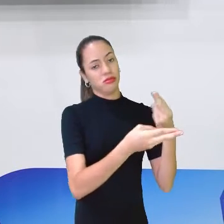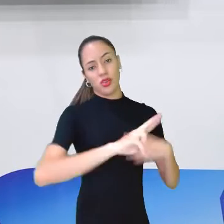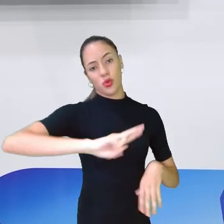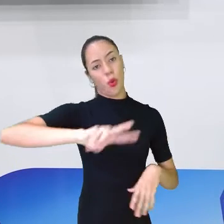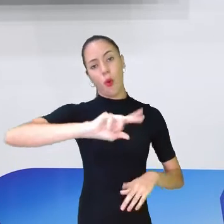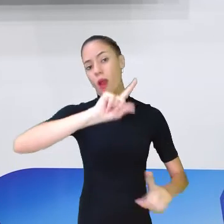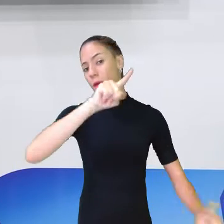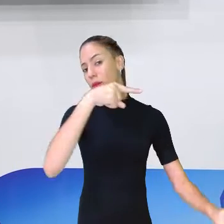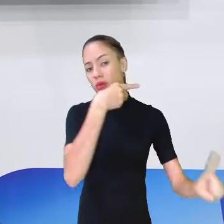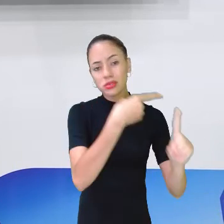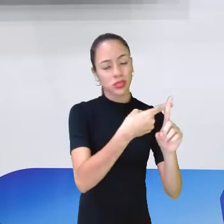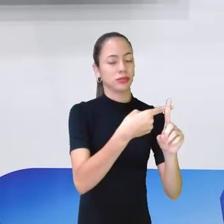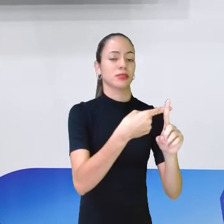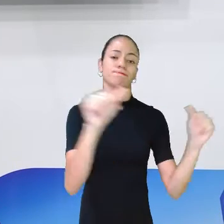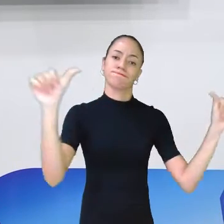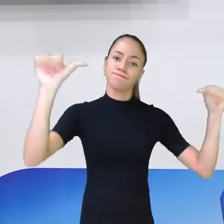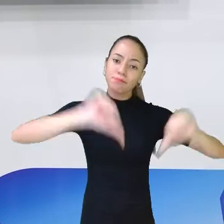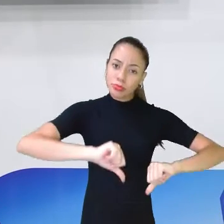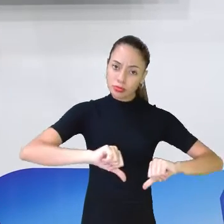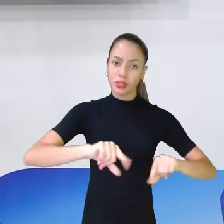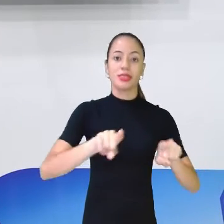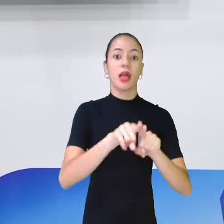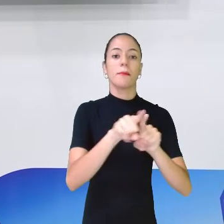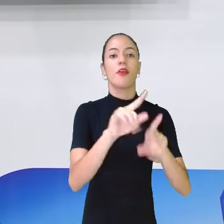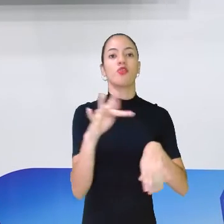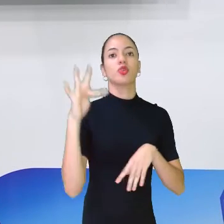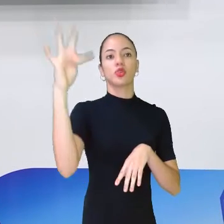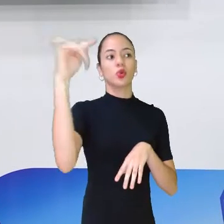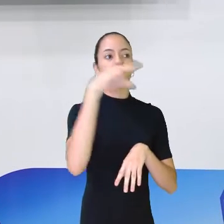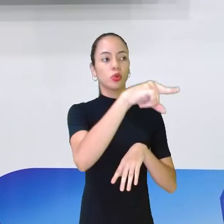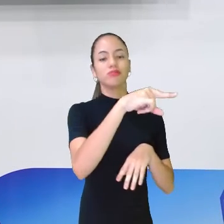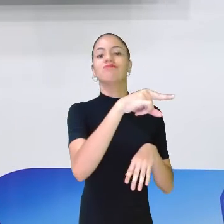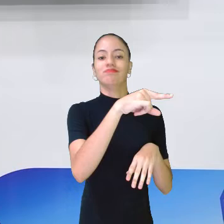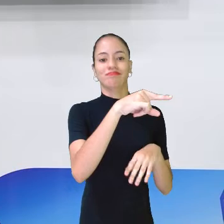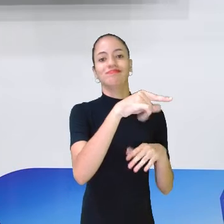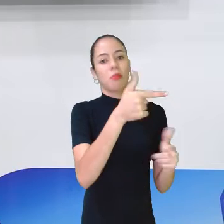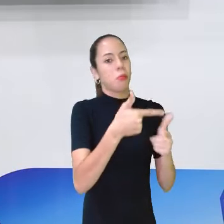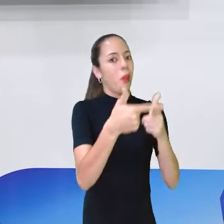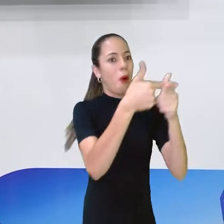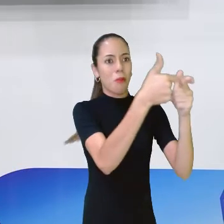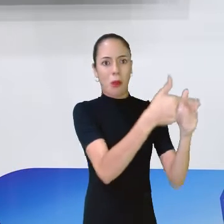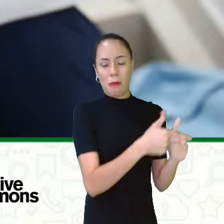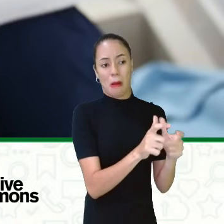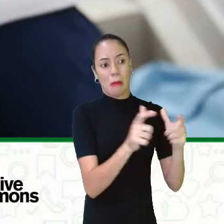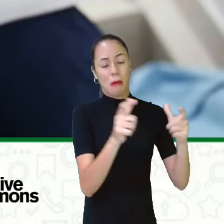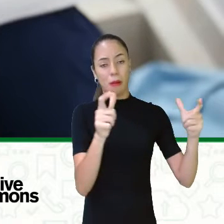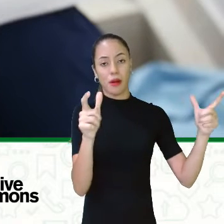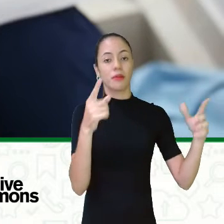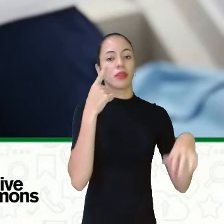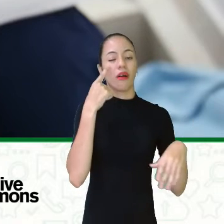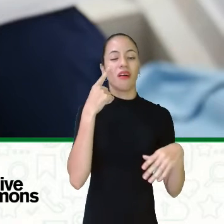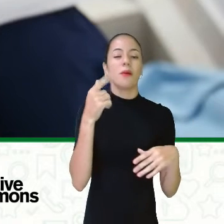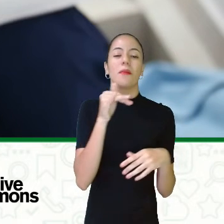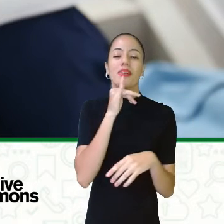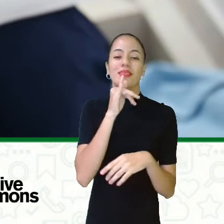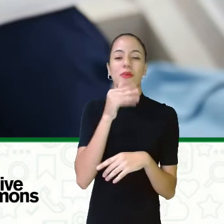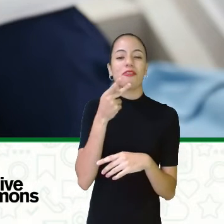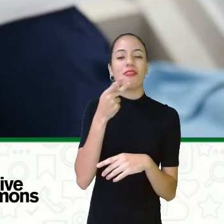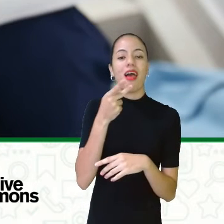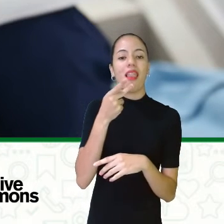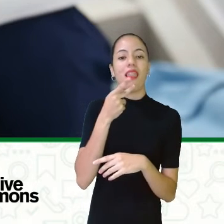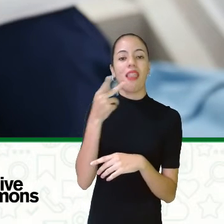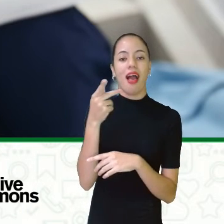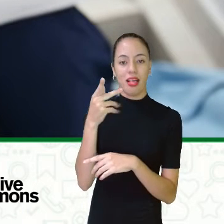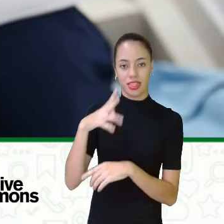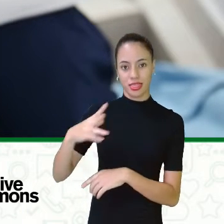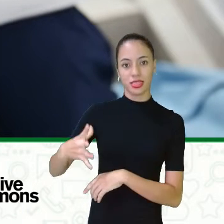adequada e aí pode até acarretar em outros problemas, viu? E aí, ó, falar da vida alheia, na ausência